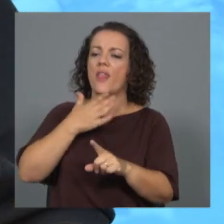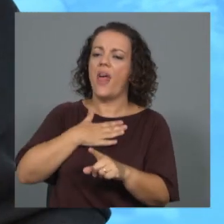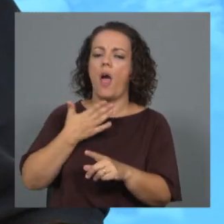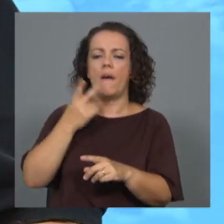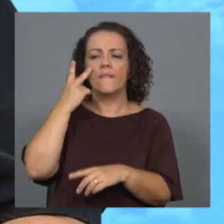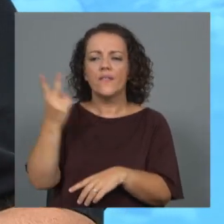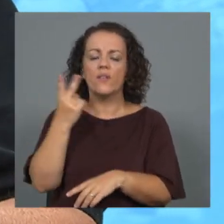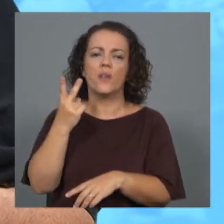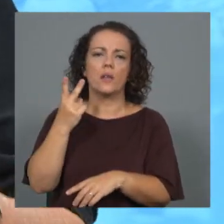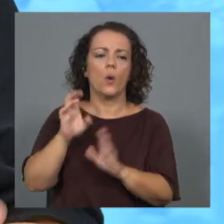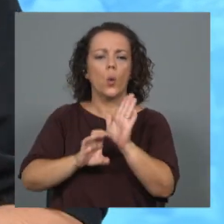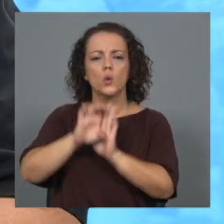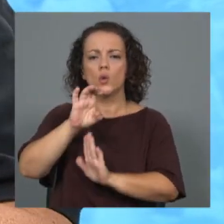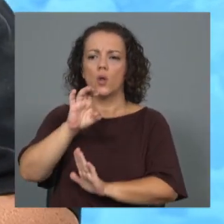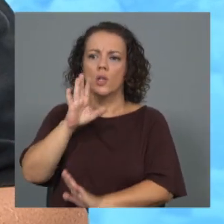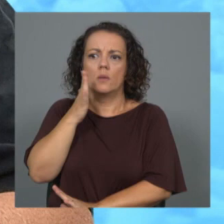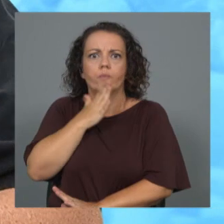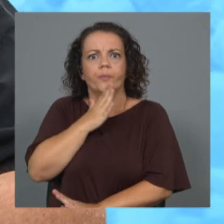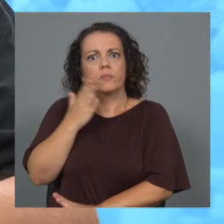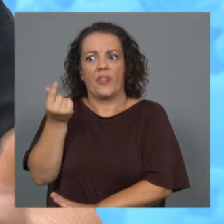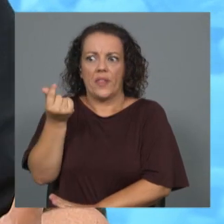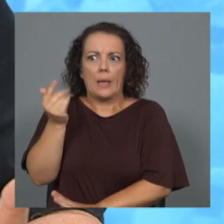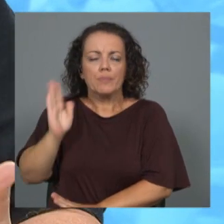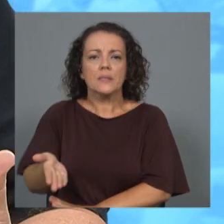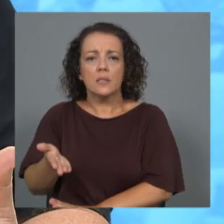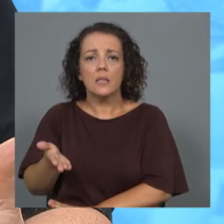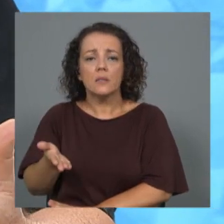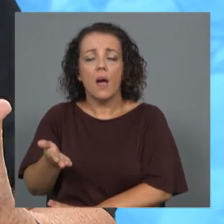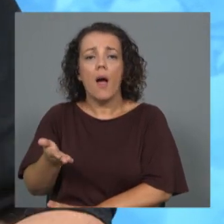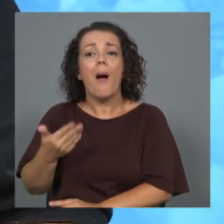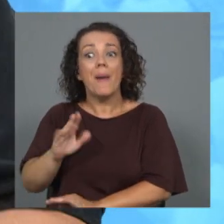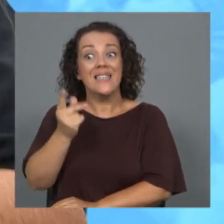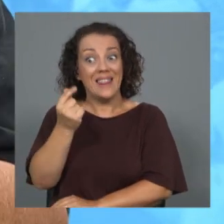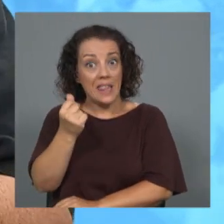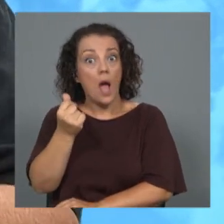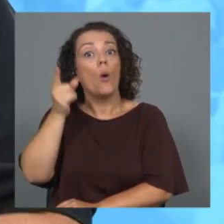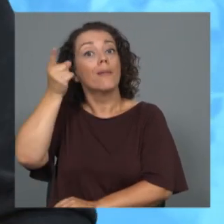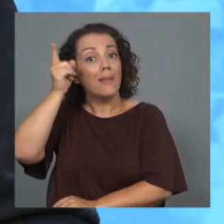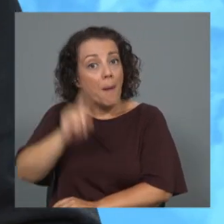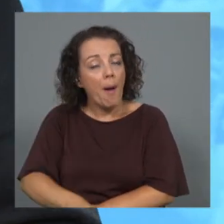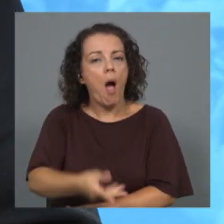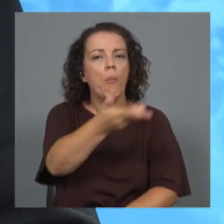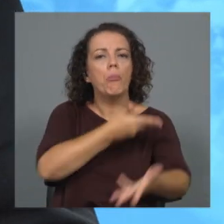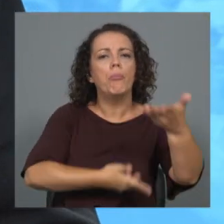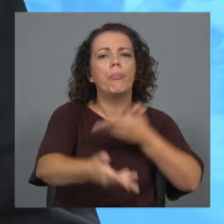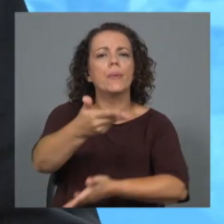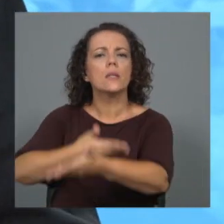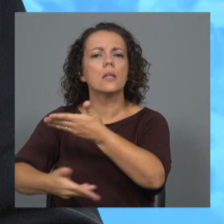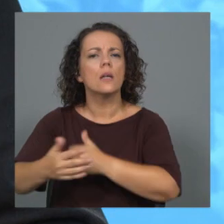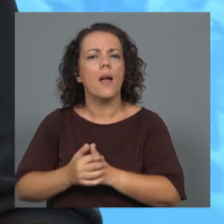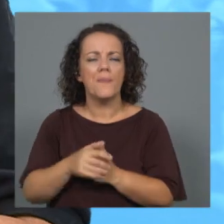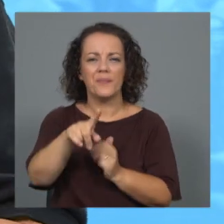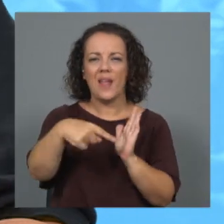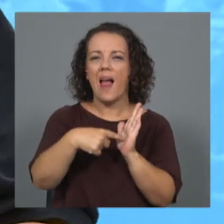digna, e depois também para partilhar. Portanto, o dinheiro, porque isso até estava